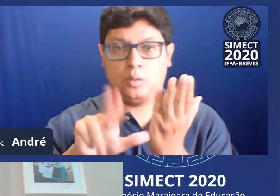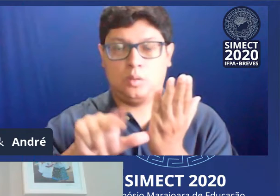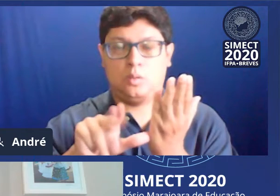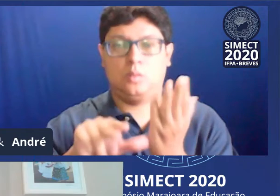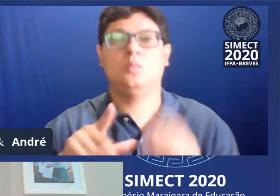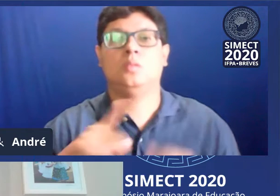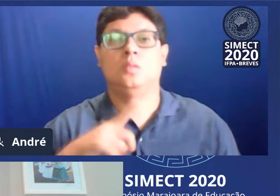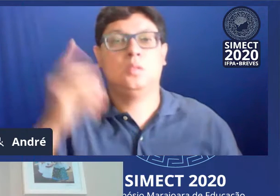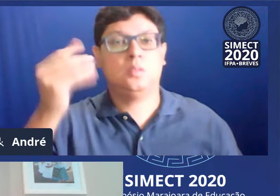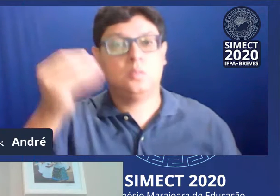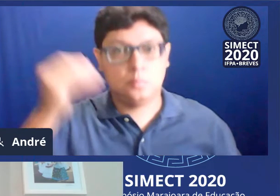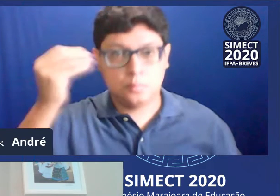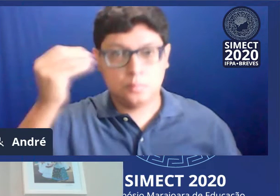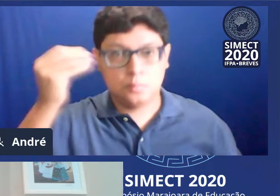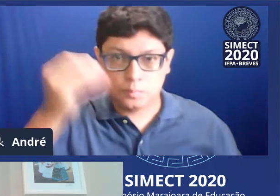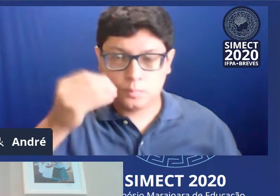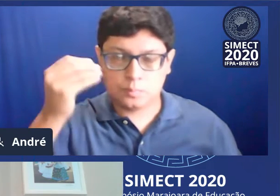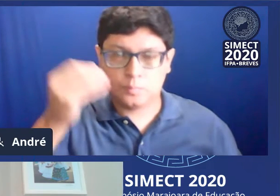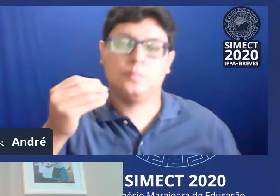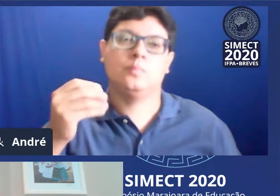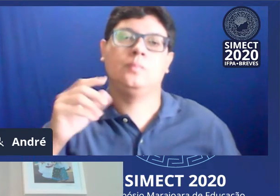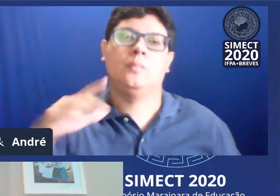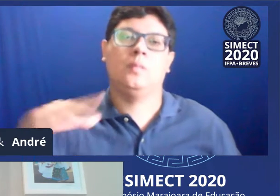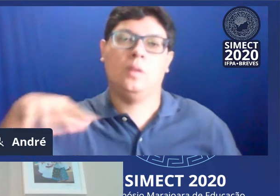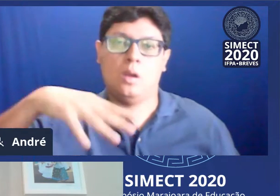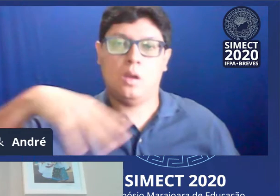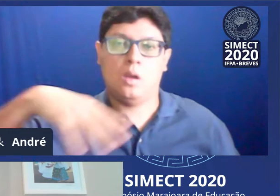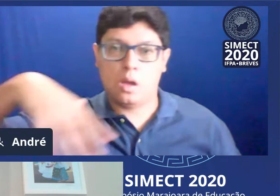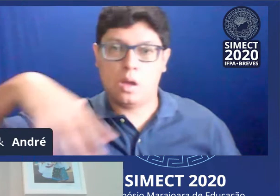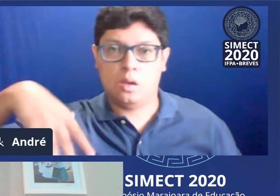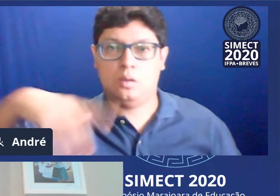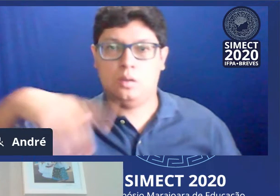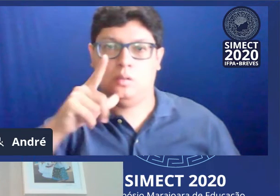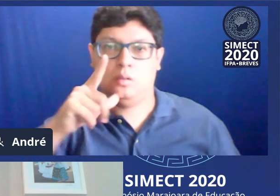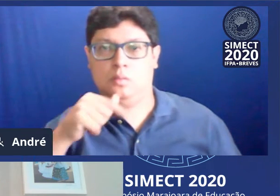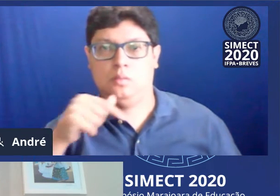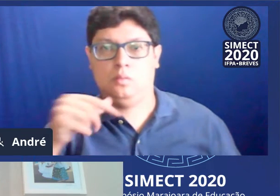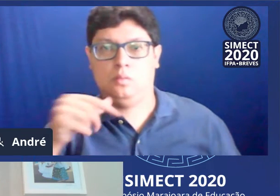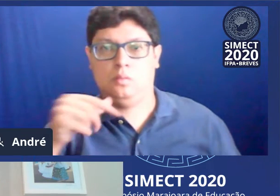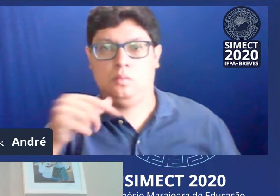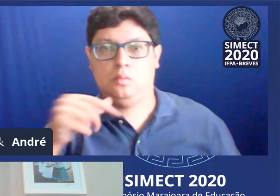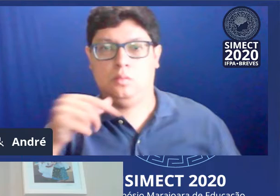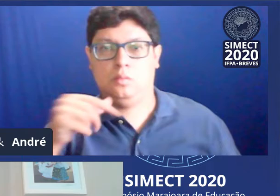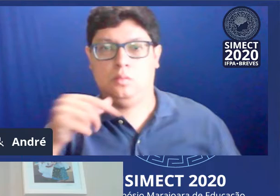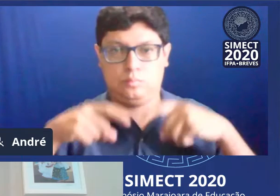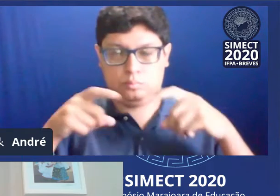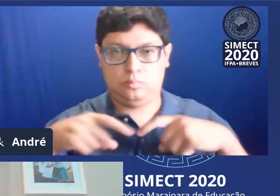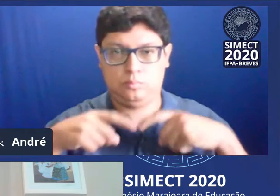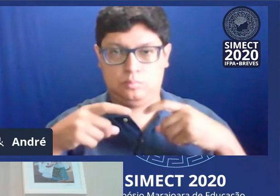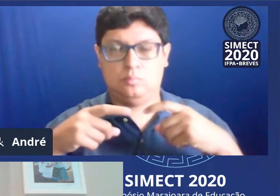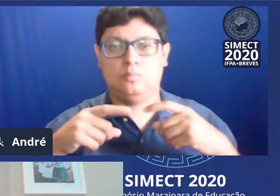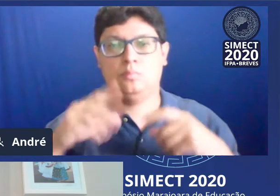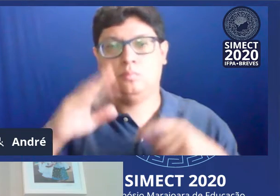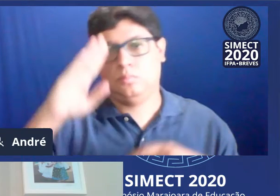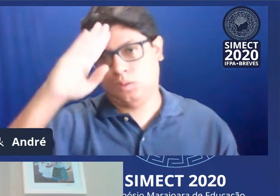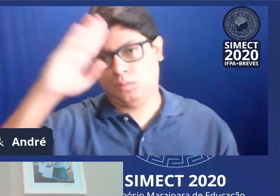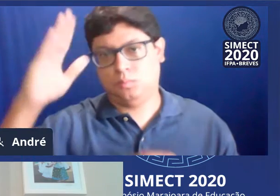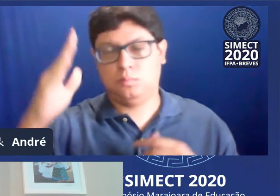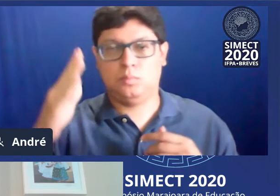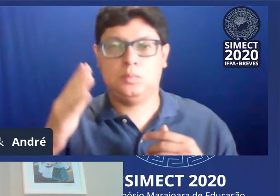com ênfase em fisiologia comparada, atuando principalmente, né, com crustáceos,